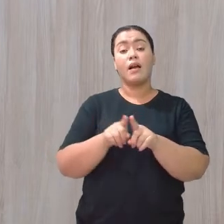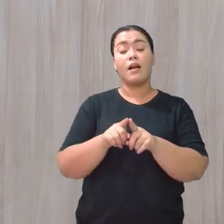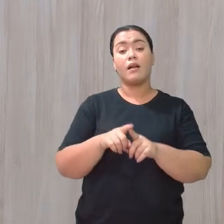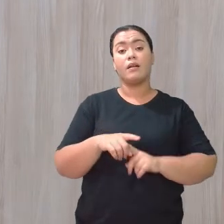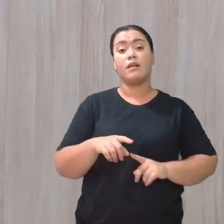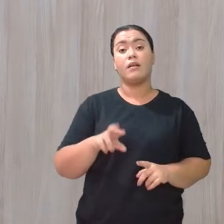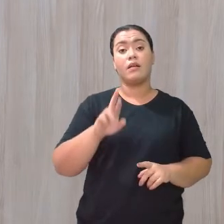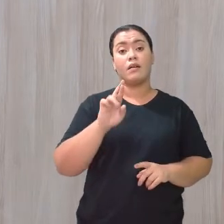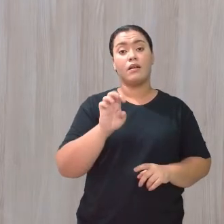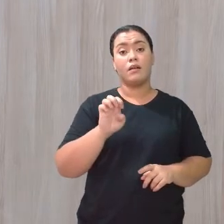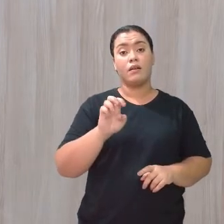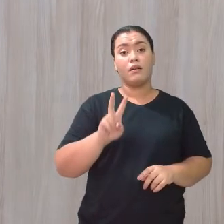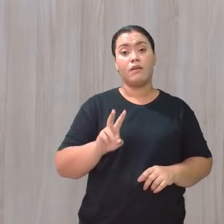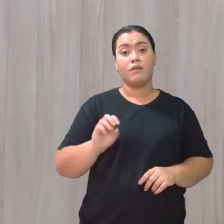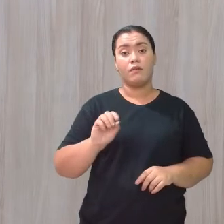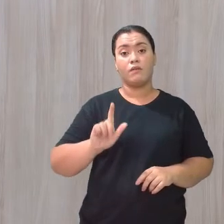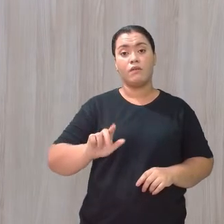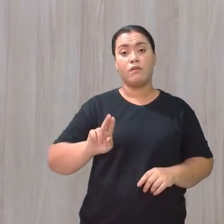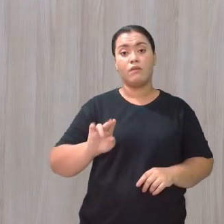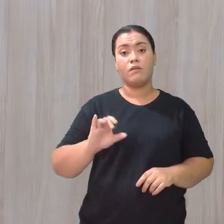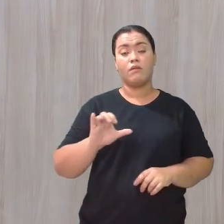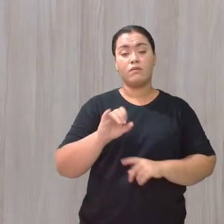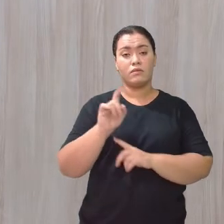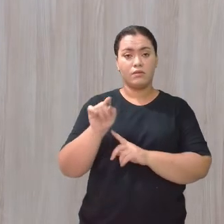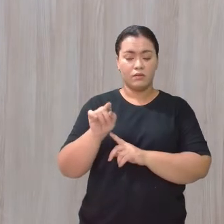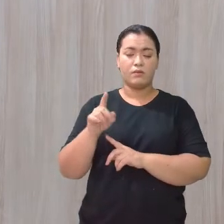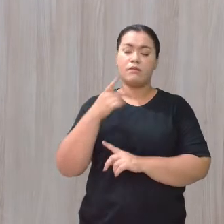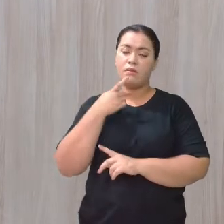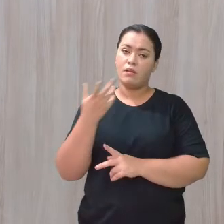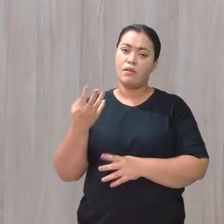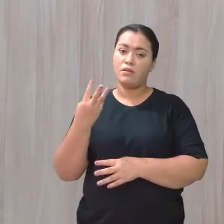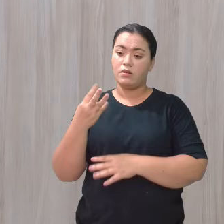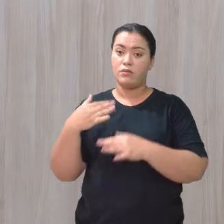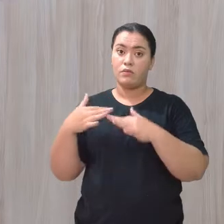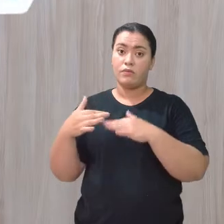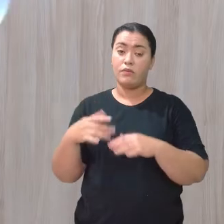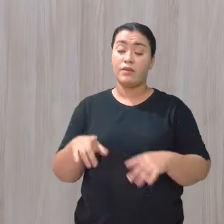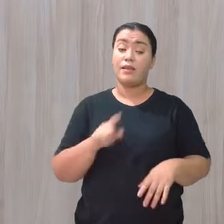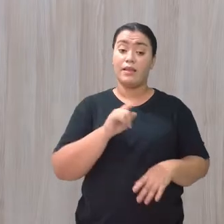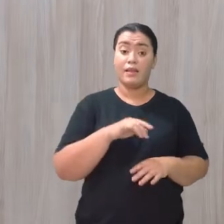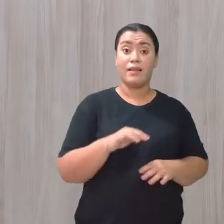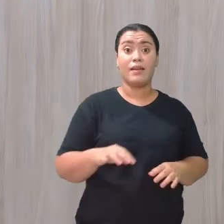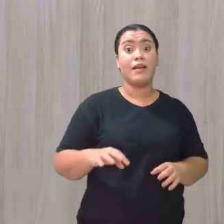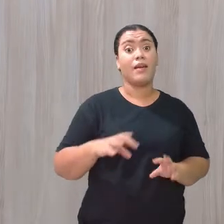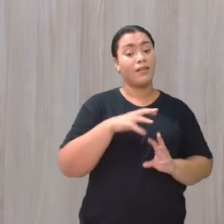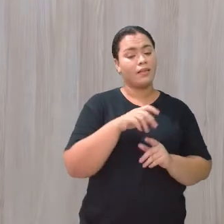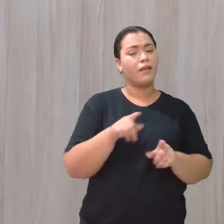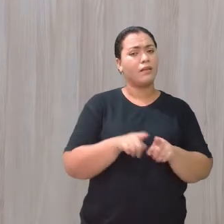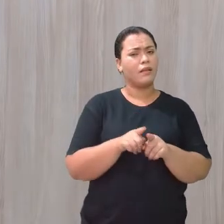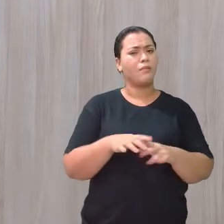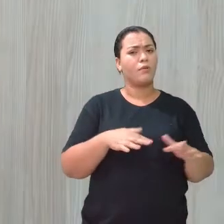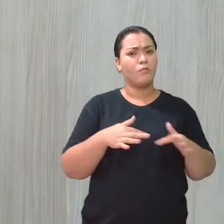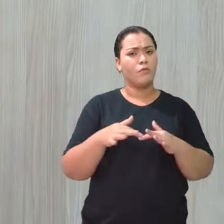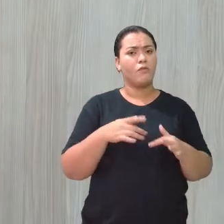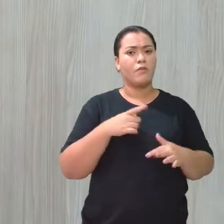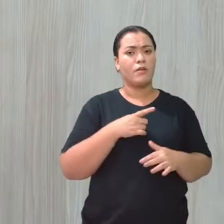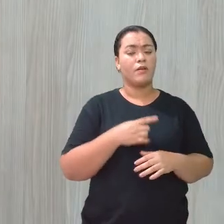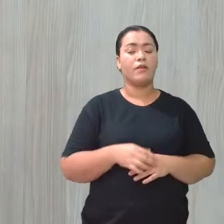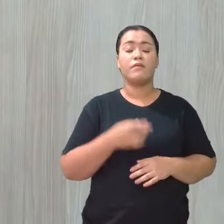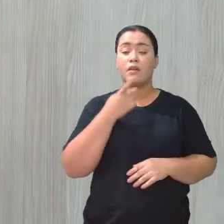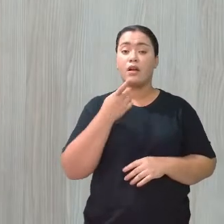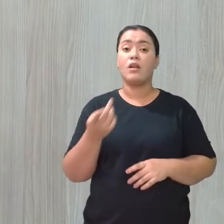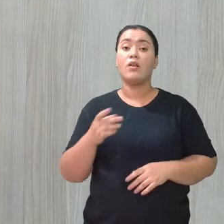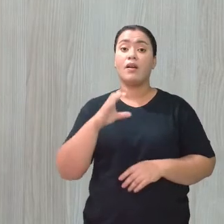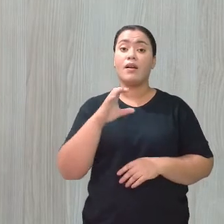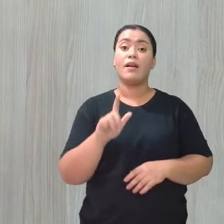movimento de revolução. E a Terra também realiza o seu movimento. E aí, professora, temos novidades aí? Sim, Clara coloca